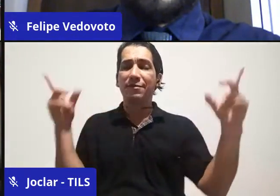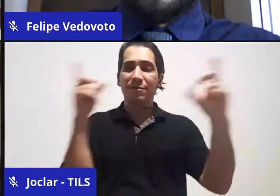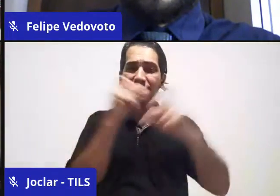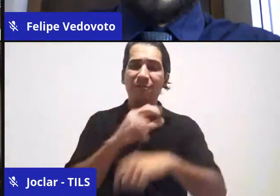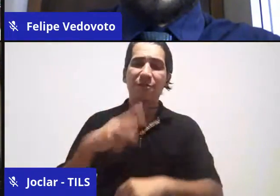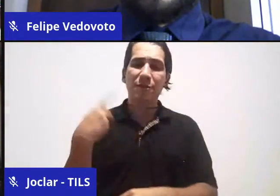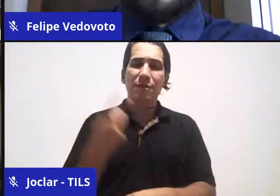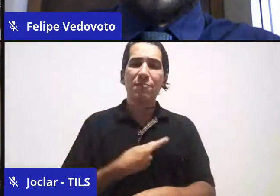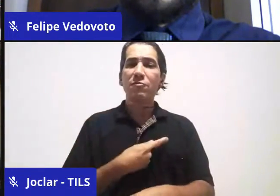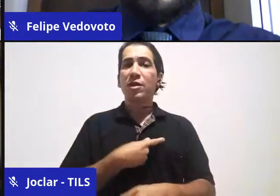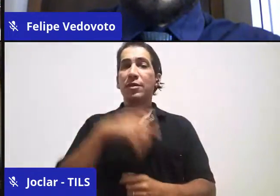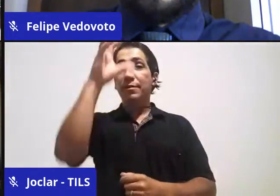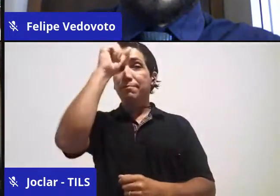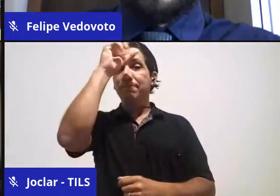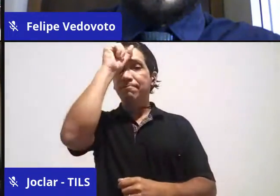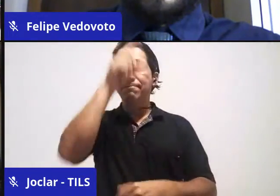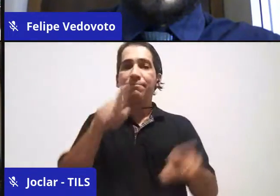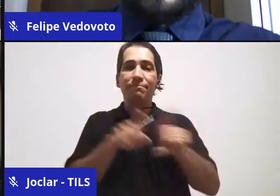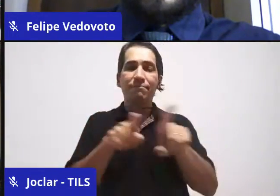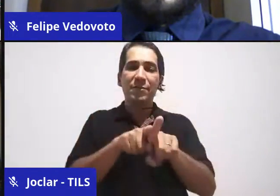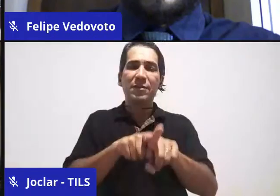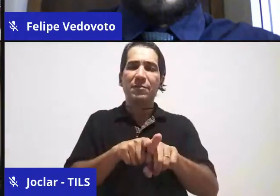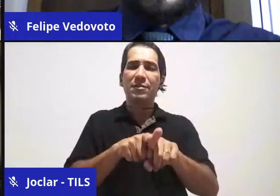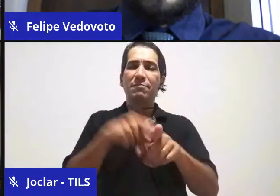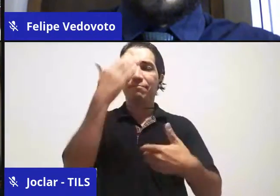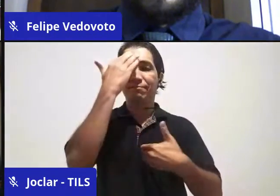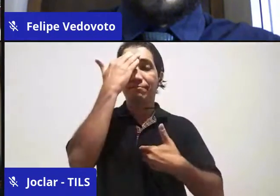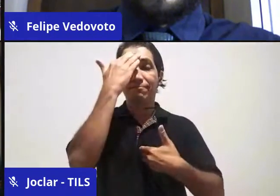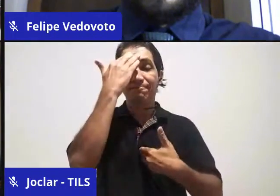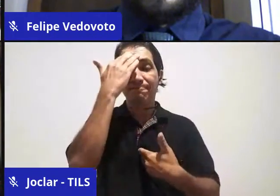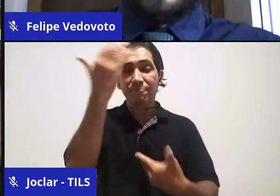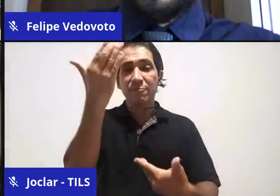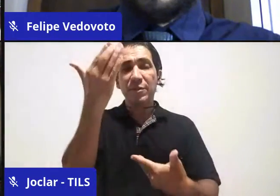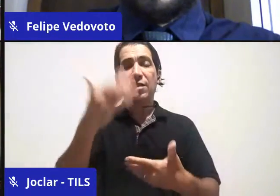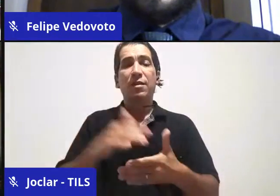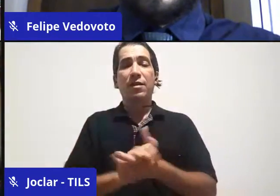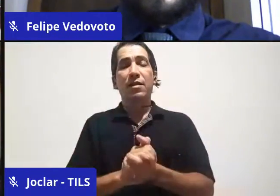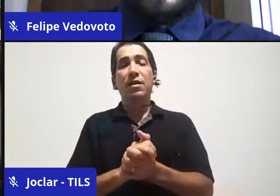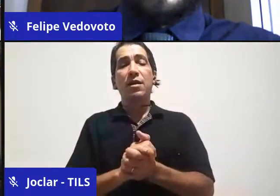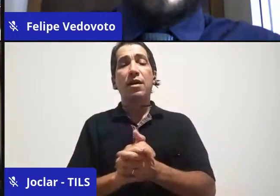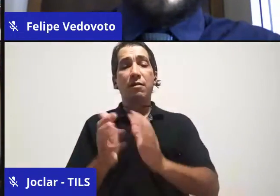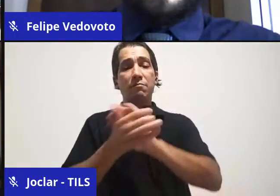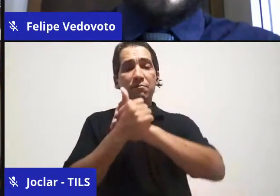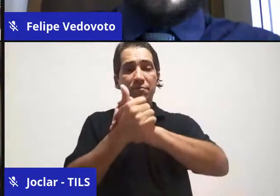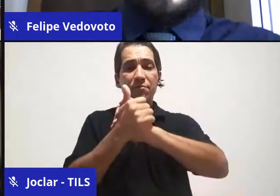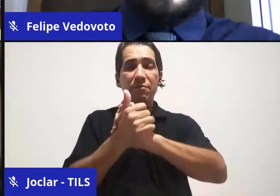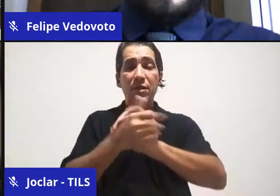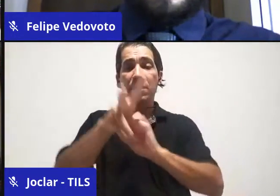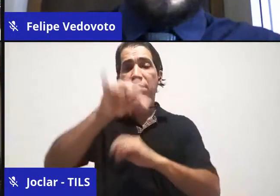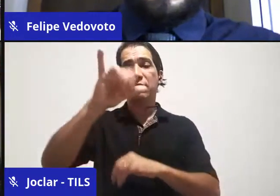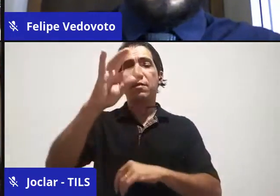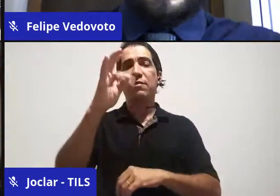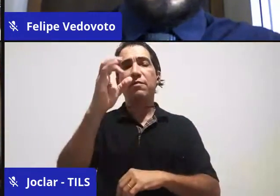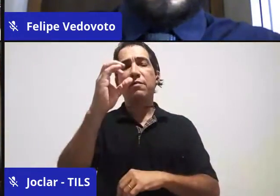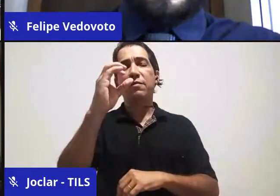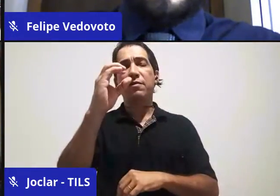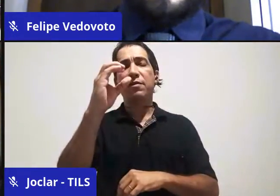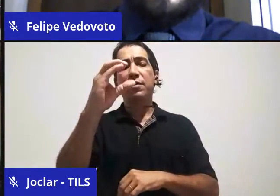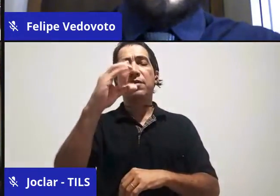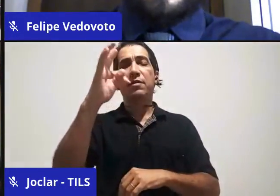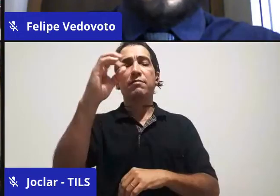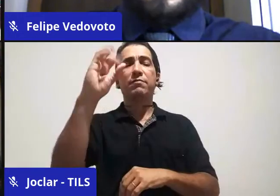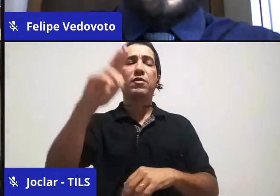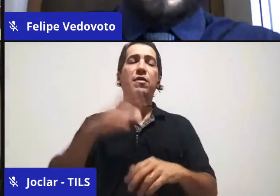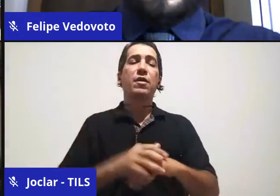Então, parabéns, Vitor. Leve aí nosso abraço a toda a equipe da organização, o coordenador do